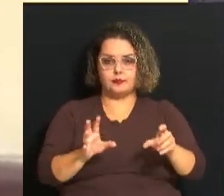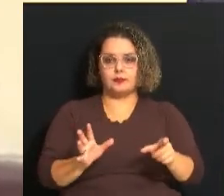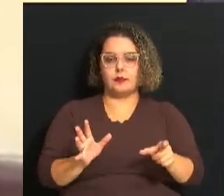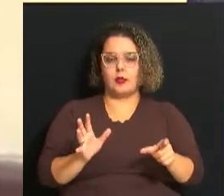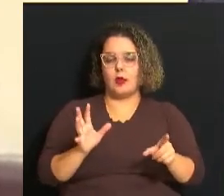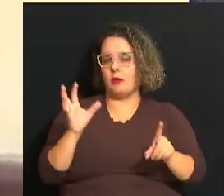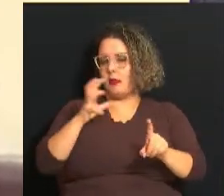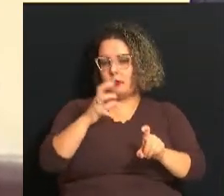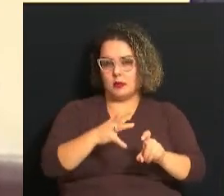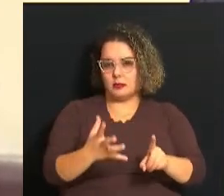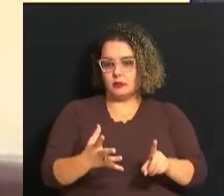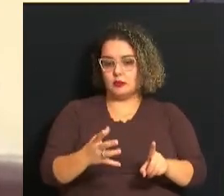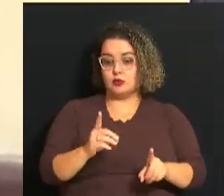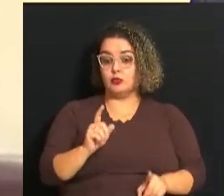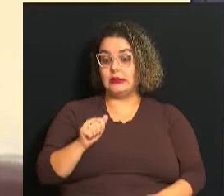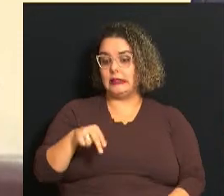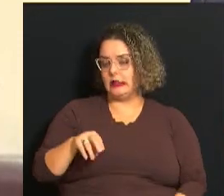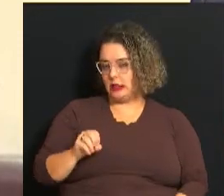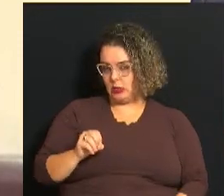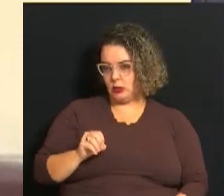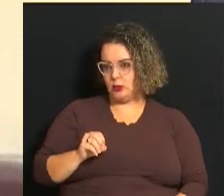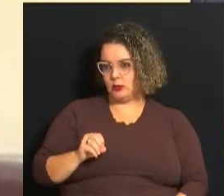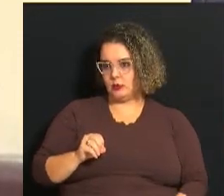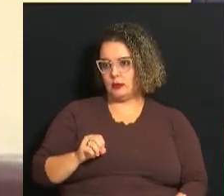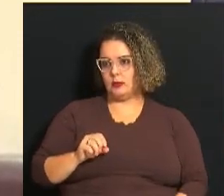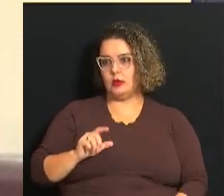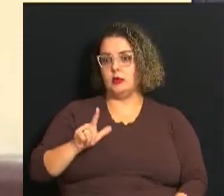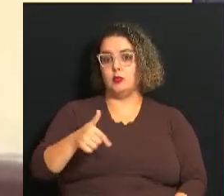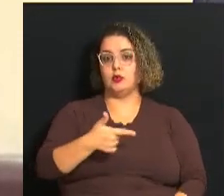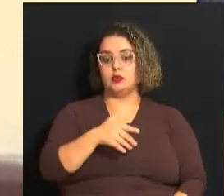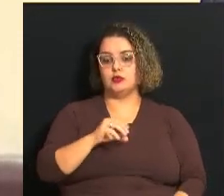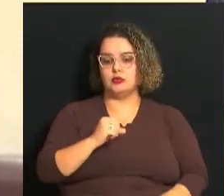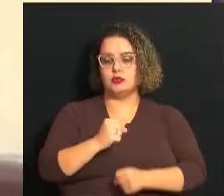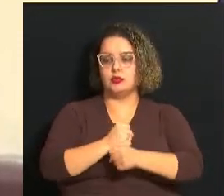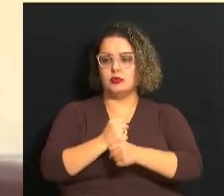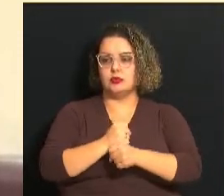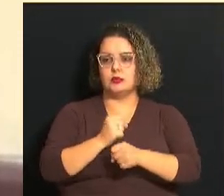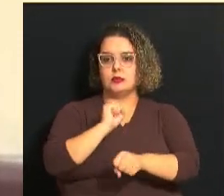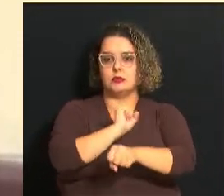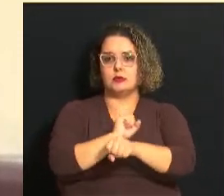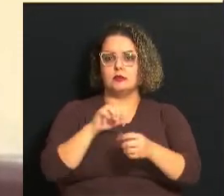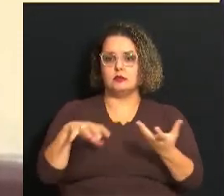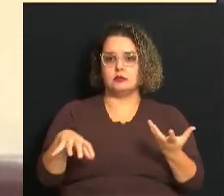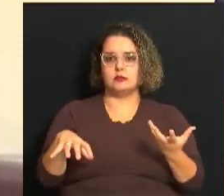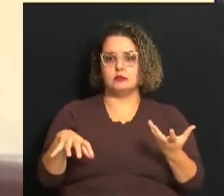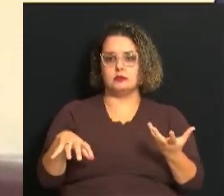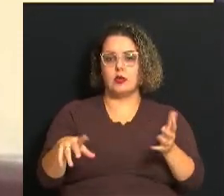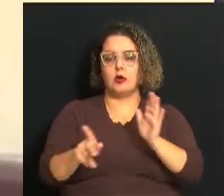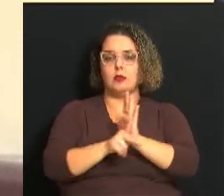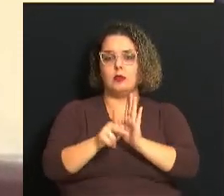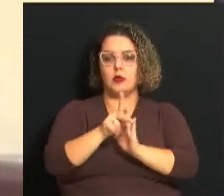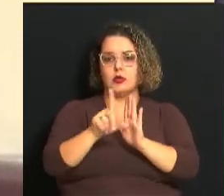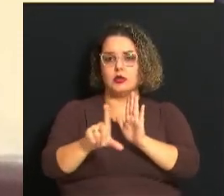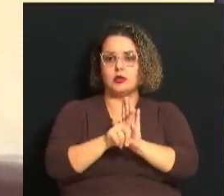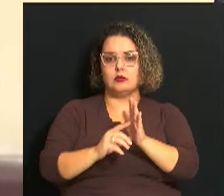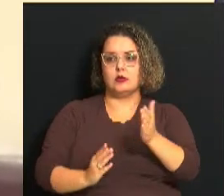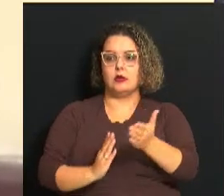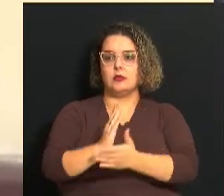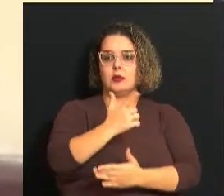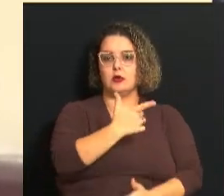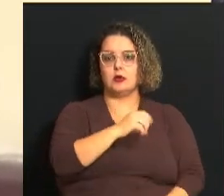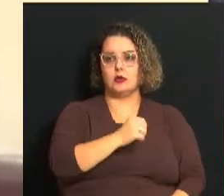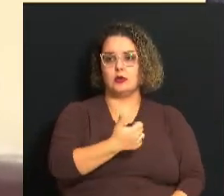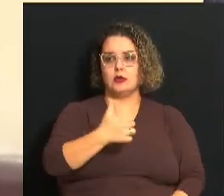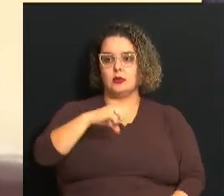dano a gente teve no Brasil né Depois de mais de 20 anos aguardando no Congresso uma um projeto de lei que foi aprovado em 2019